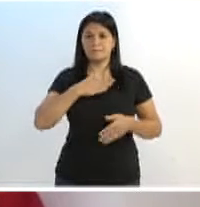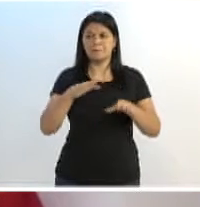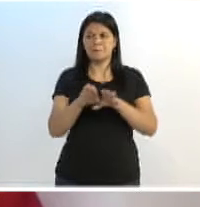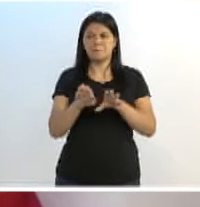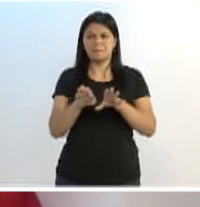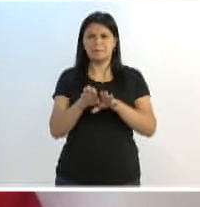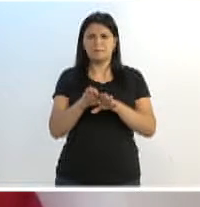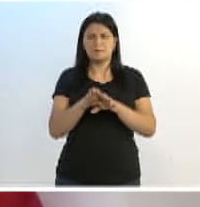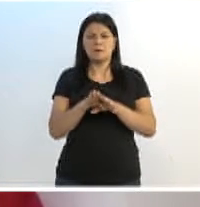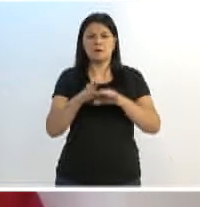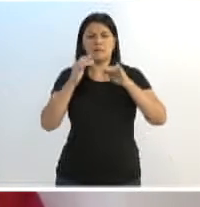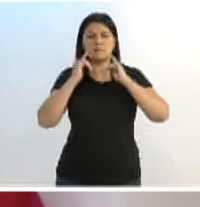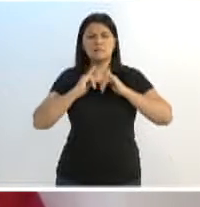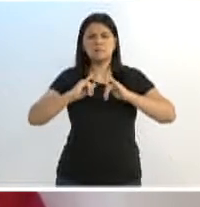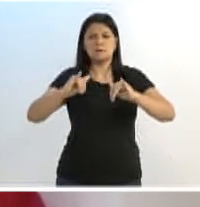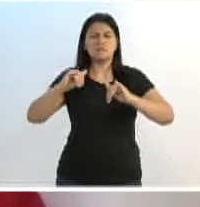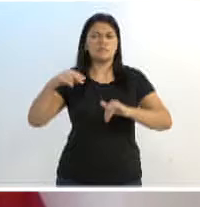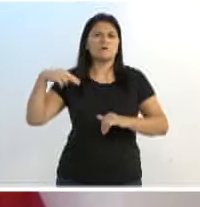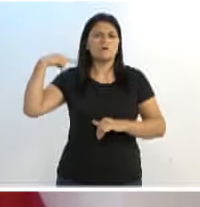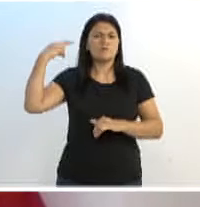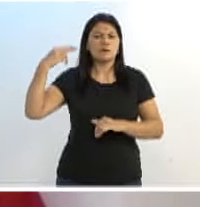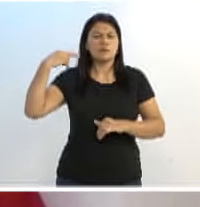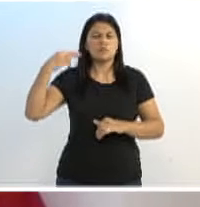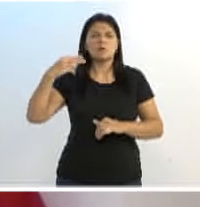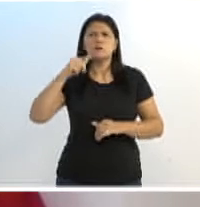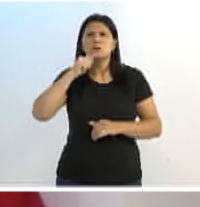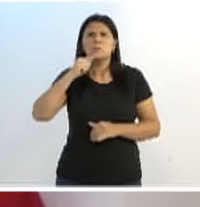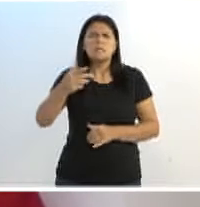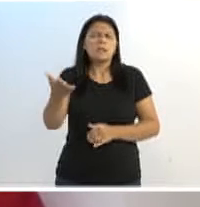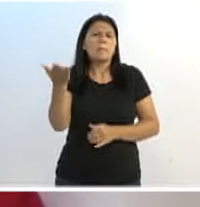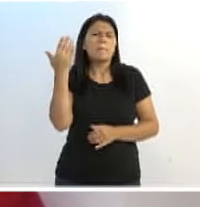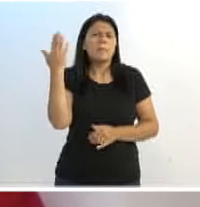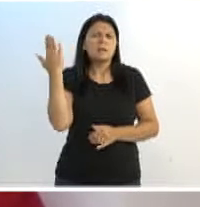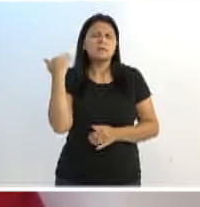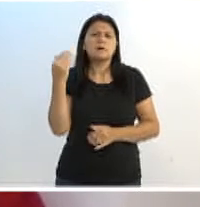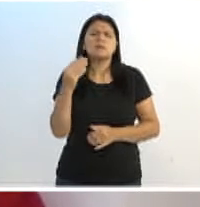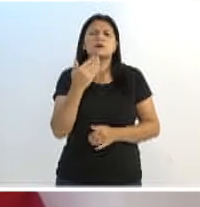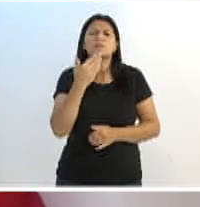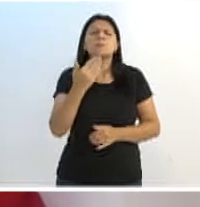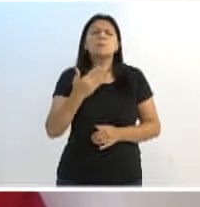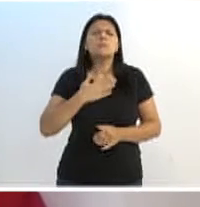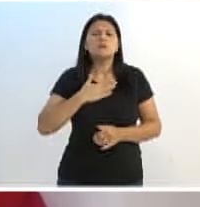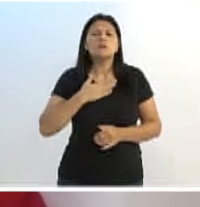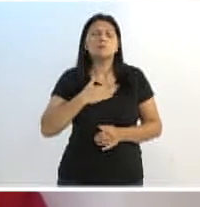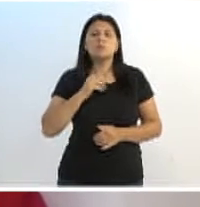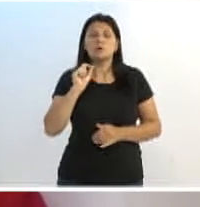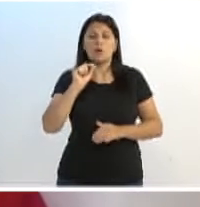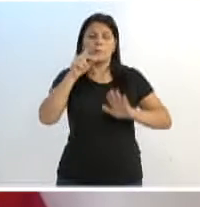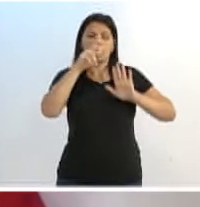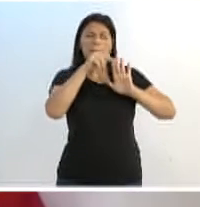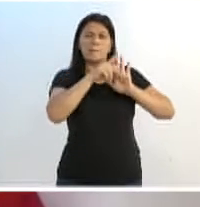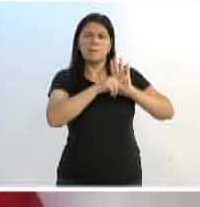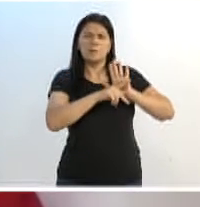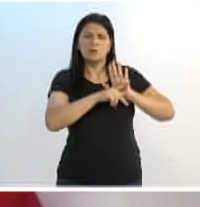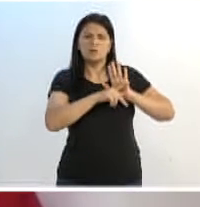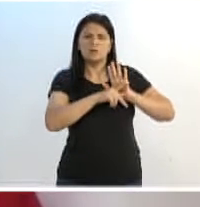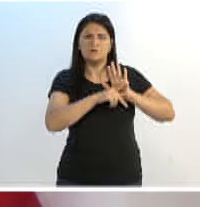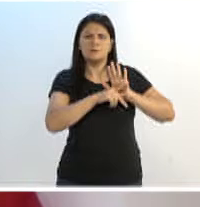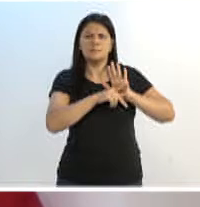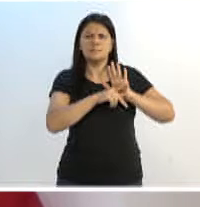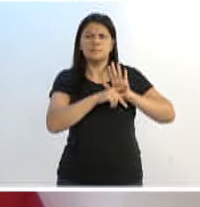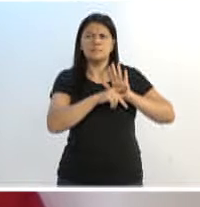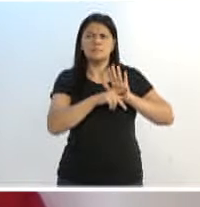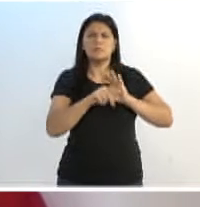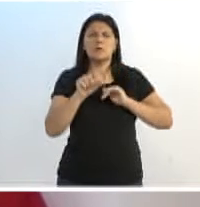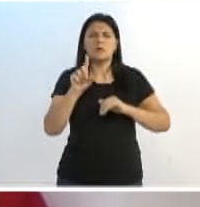casa, já dizer aos colegas vereadores que eu recebi semana passada uma demanda, um projeto de visão monocular, que eu